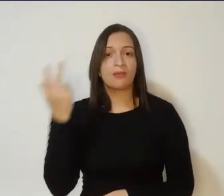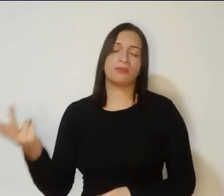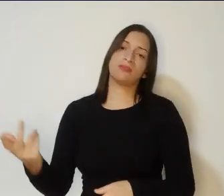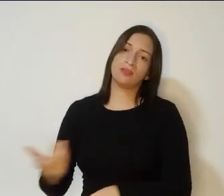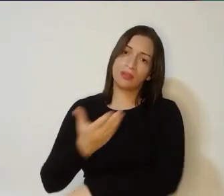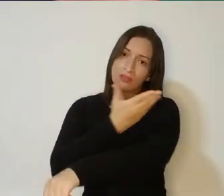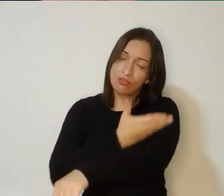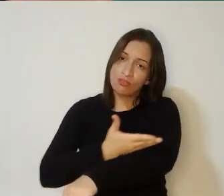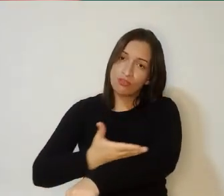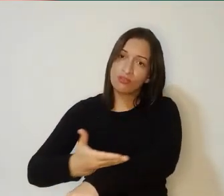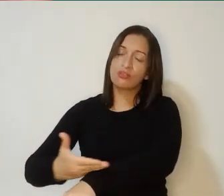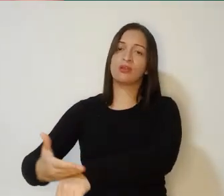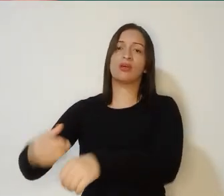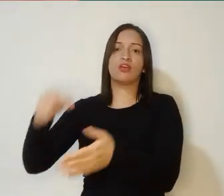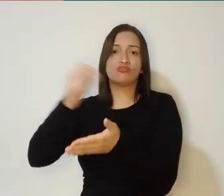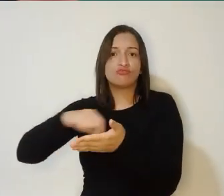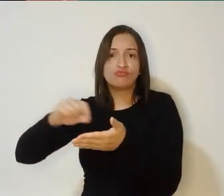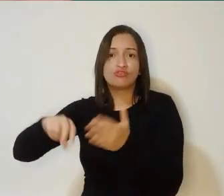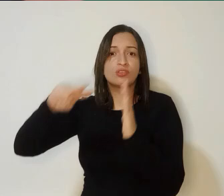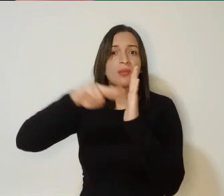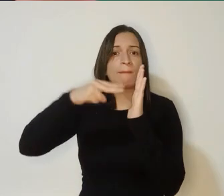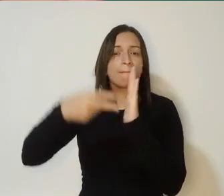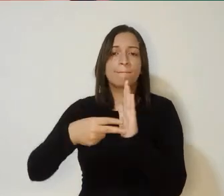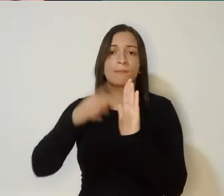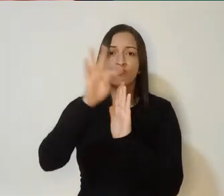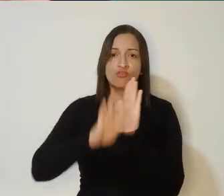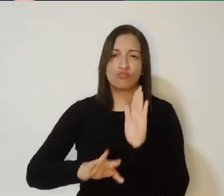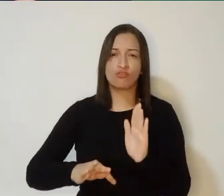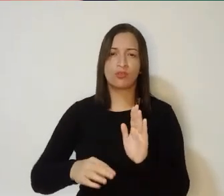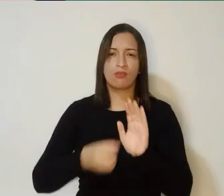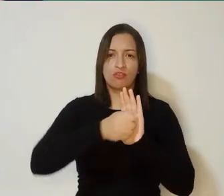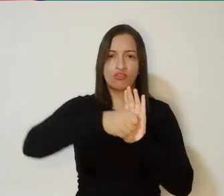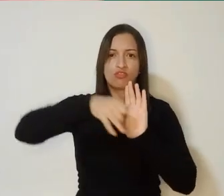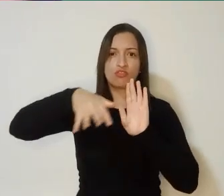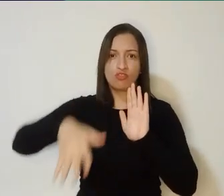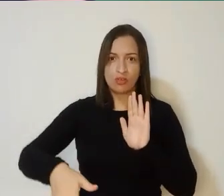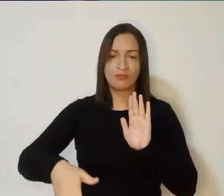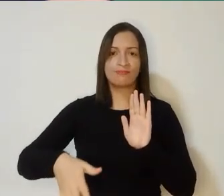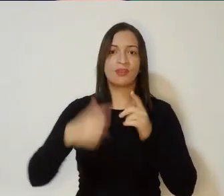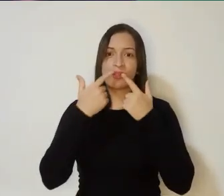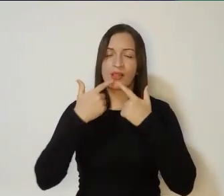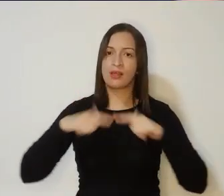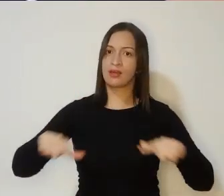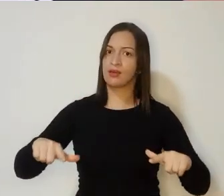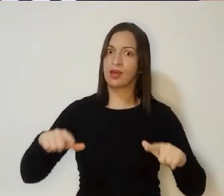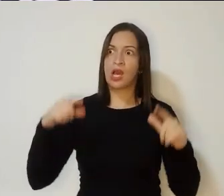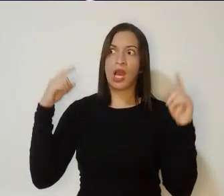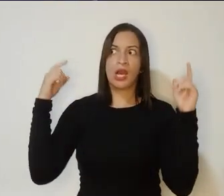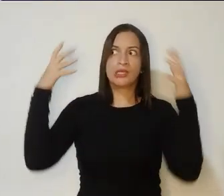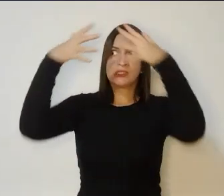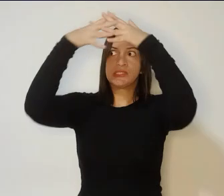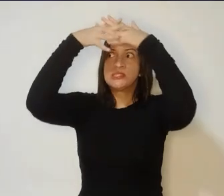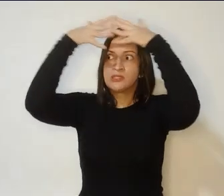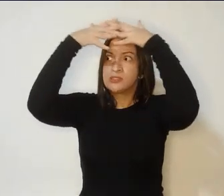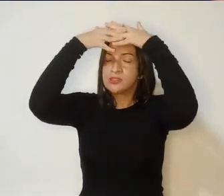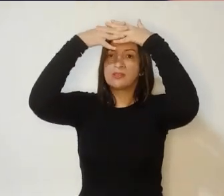essa plurissignificação que normalmente está representada pelas figuras de linguagem. Quem tem muita confusão com figuras de linguagem,